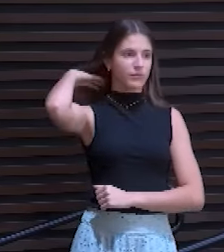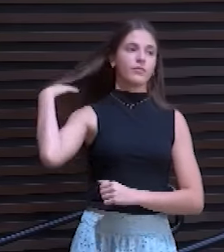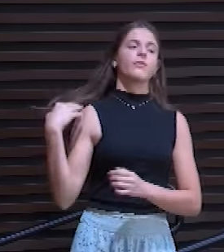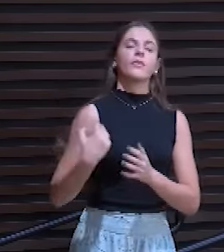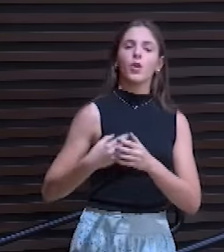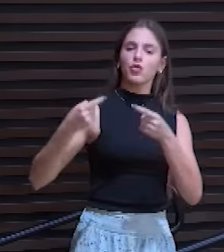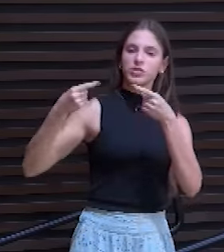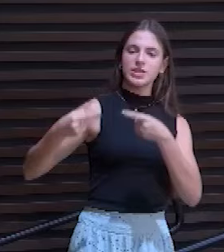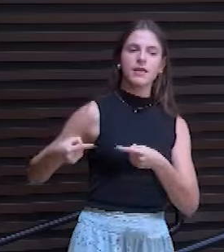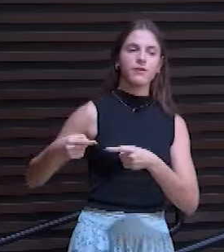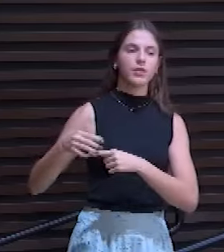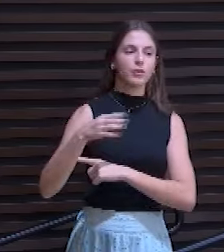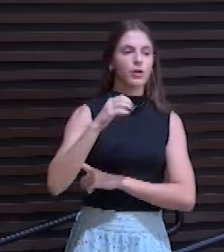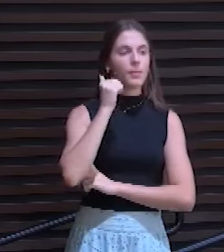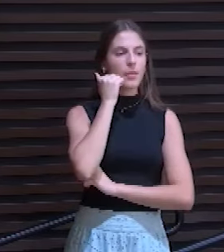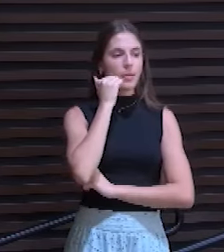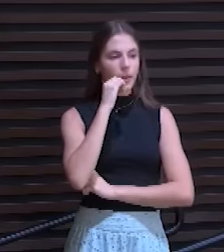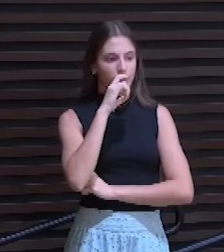pais.